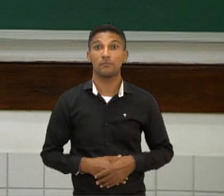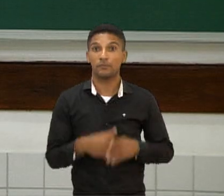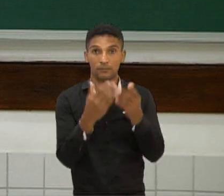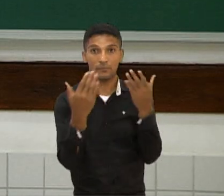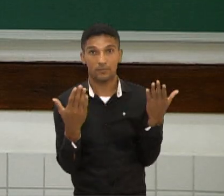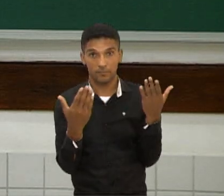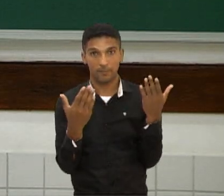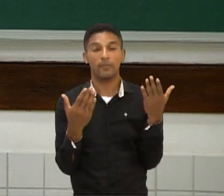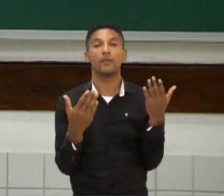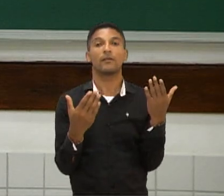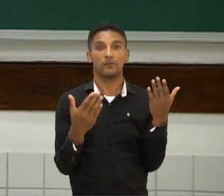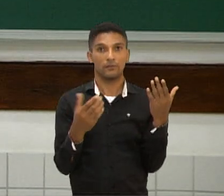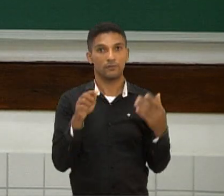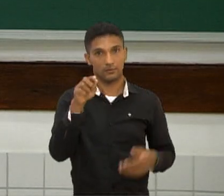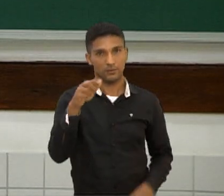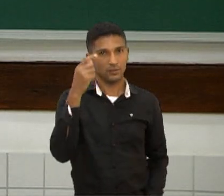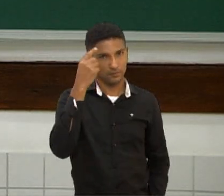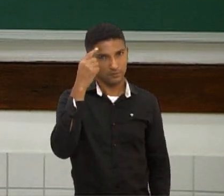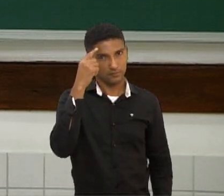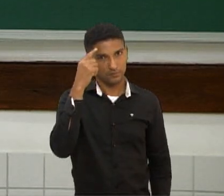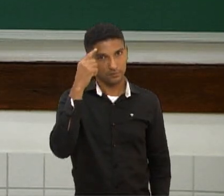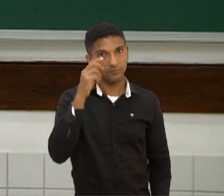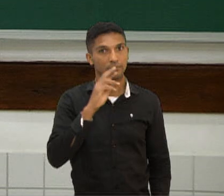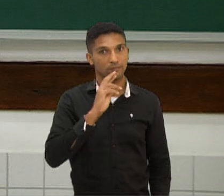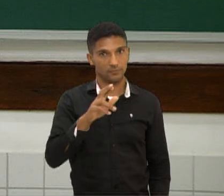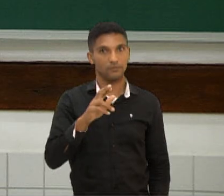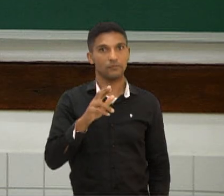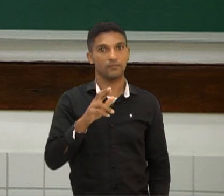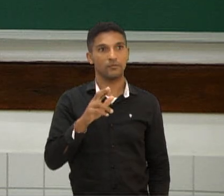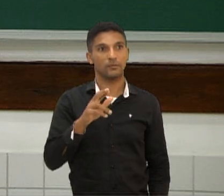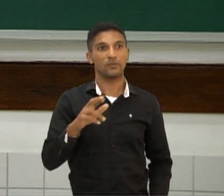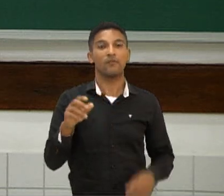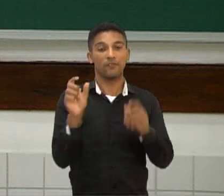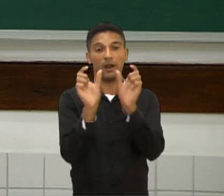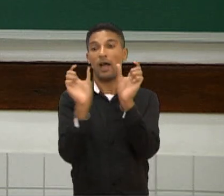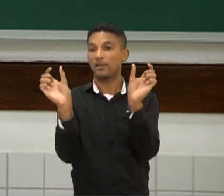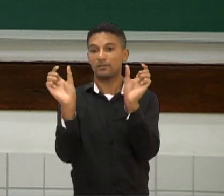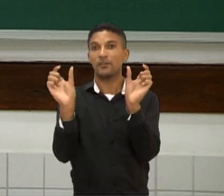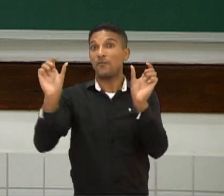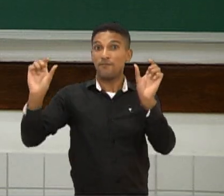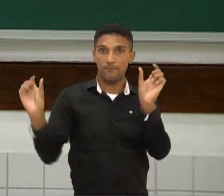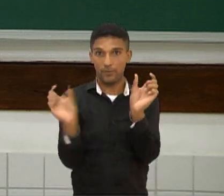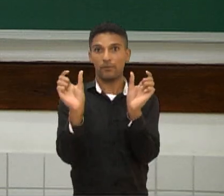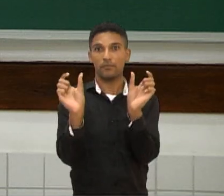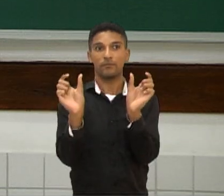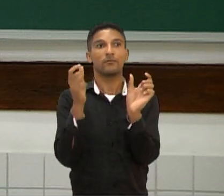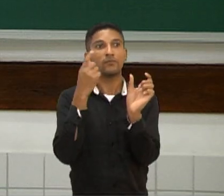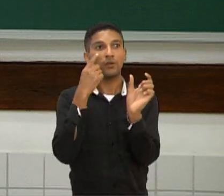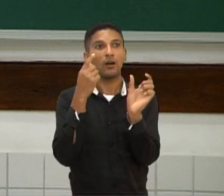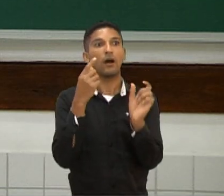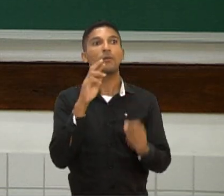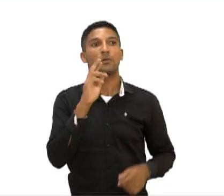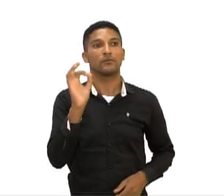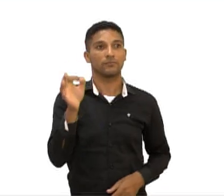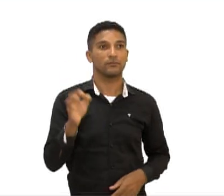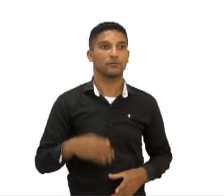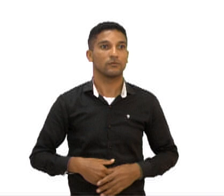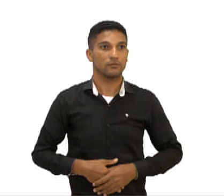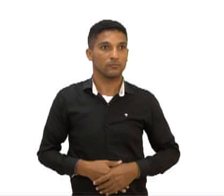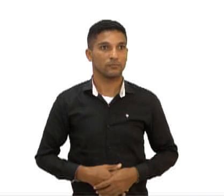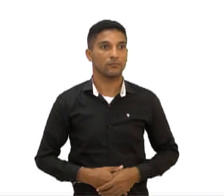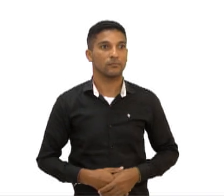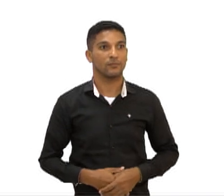Então agora que vocês tiveram tempo aí para completar essa frase, vamos ver qual que é a alternativa correta? A